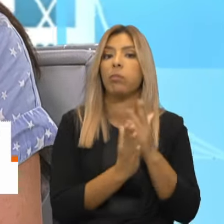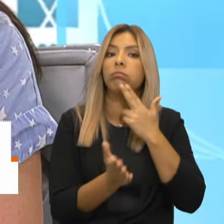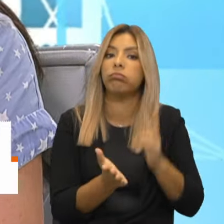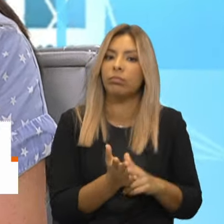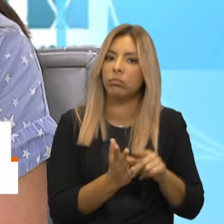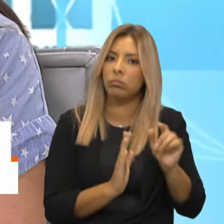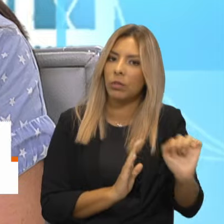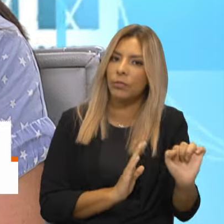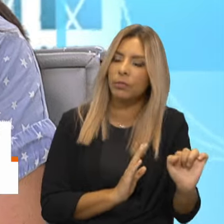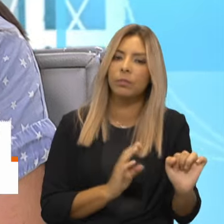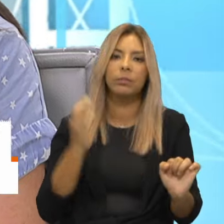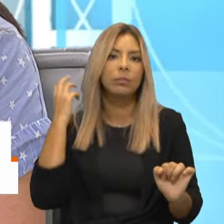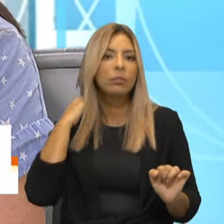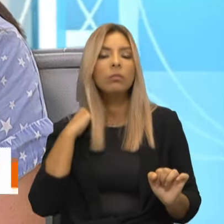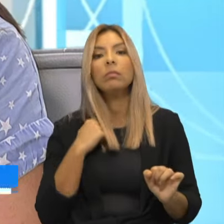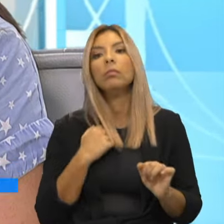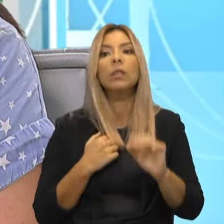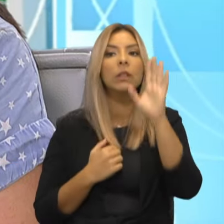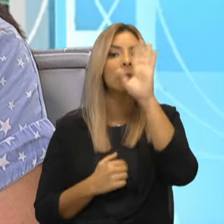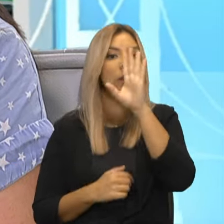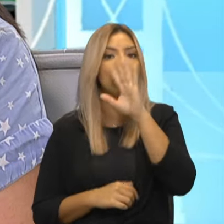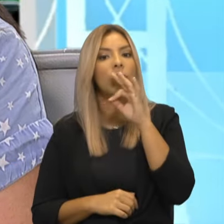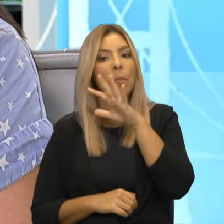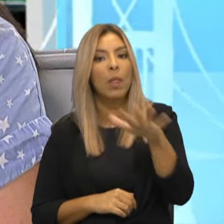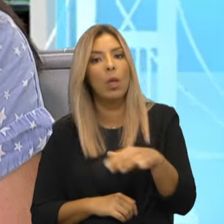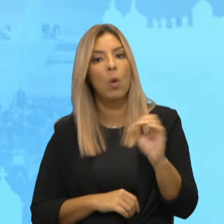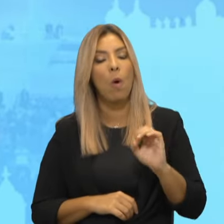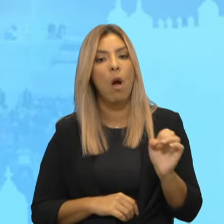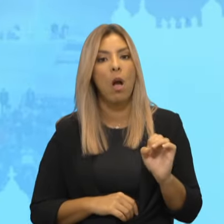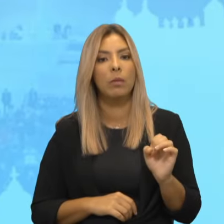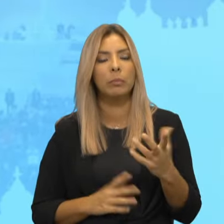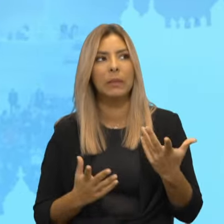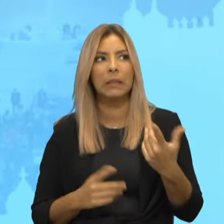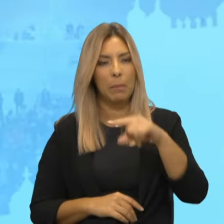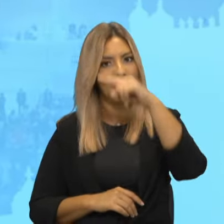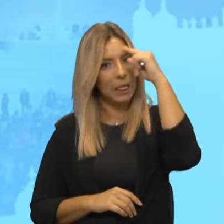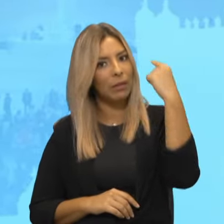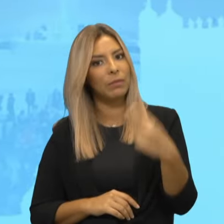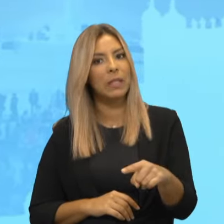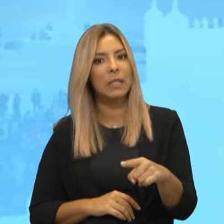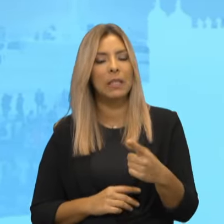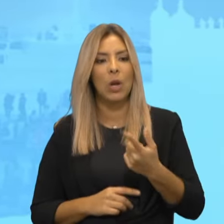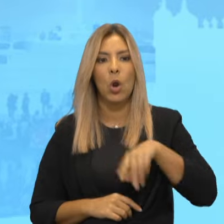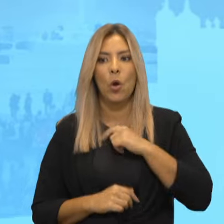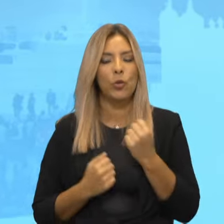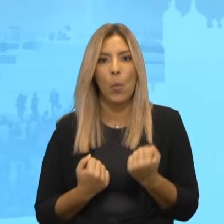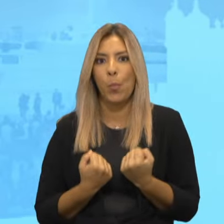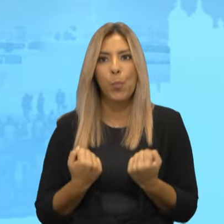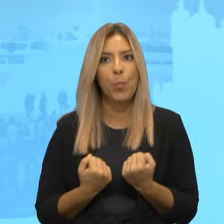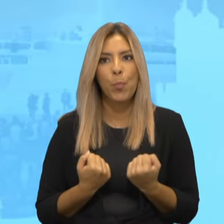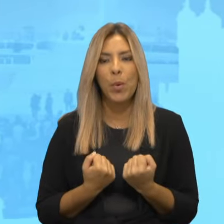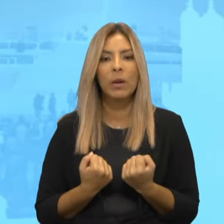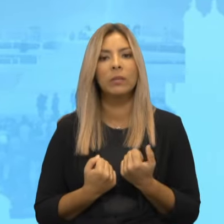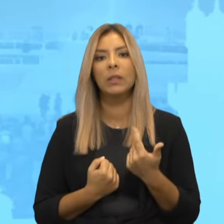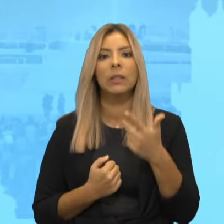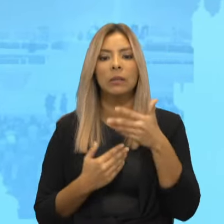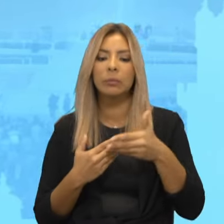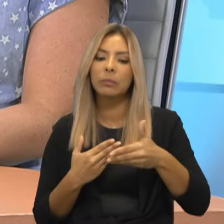próprios, mas de facto sem as famílias não é possível conseguirmos fazer este trabalho e este crescimento, não